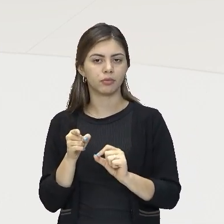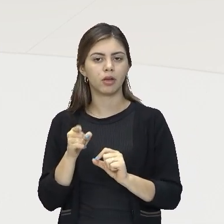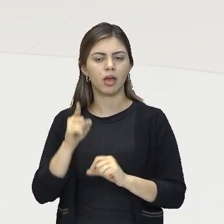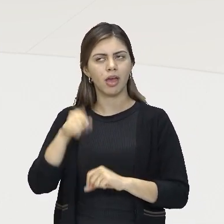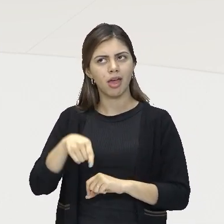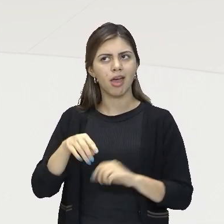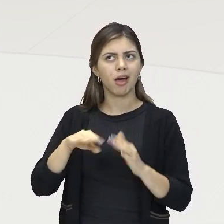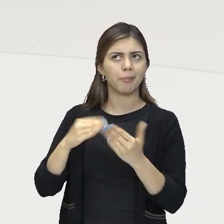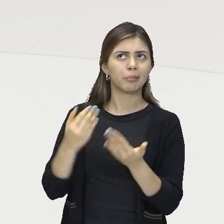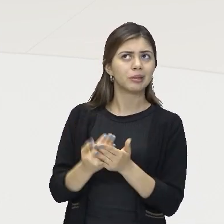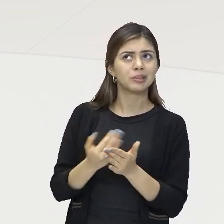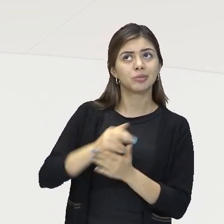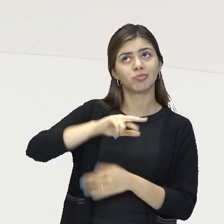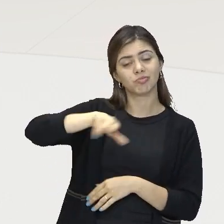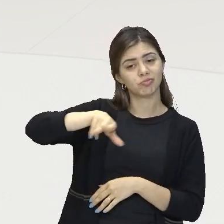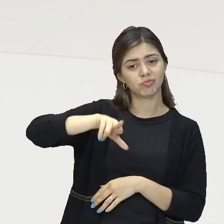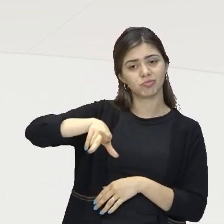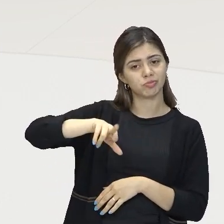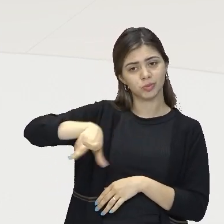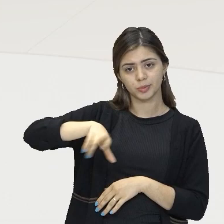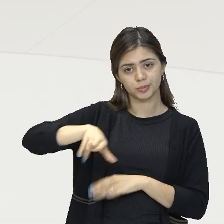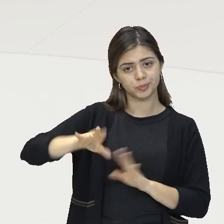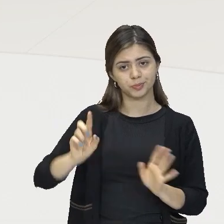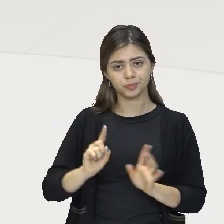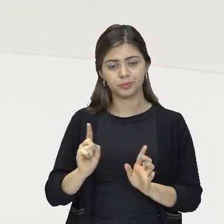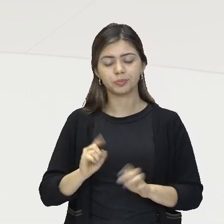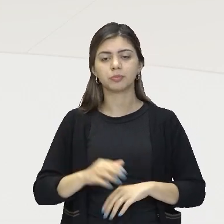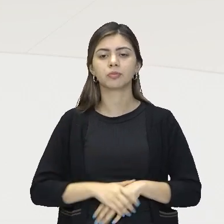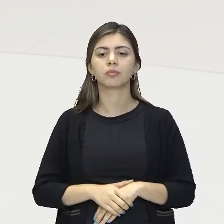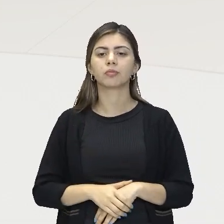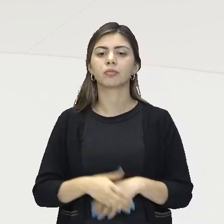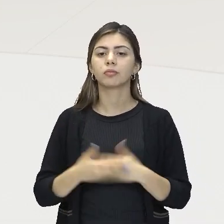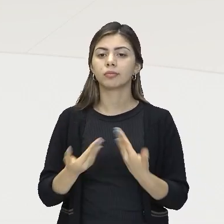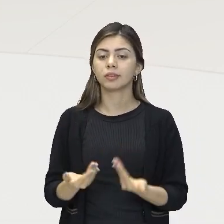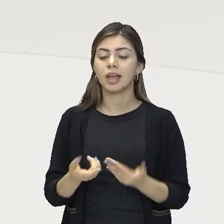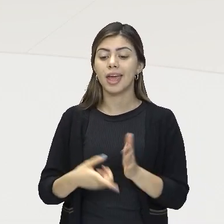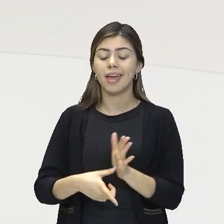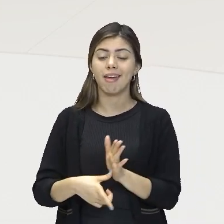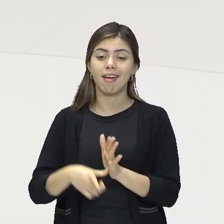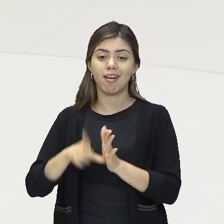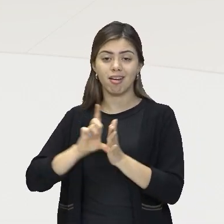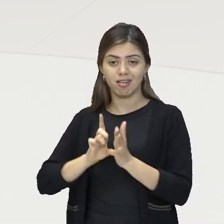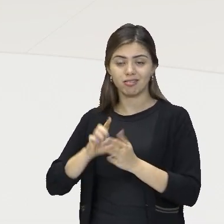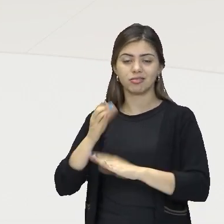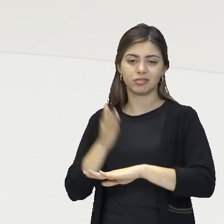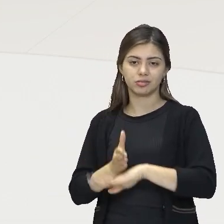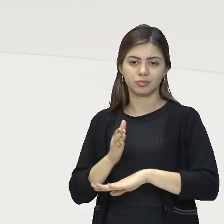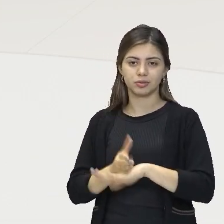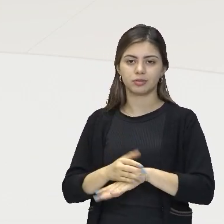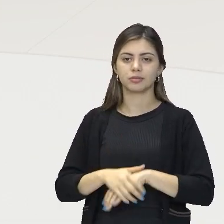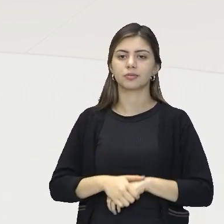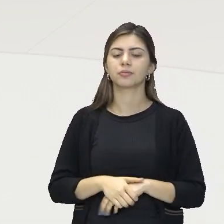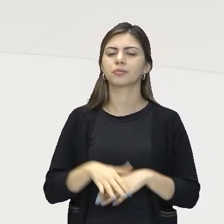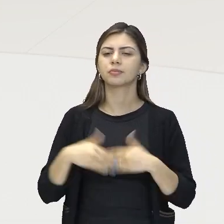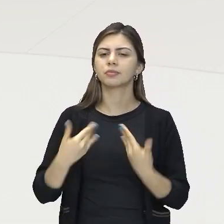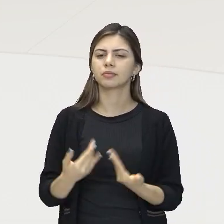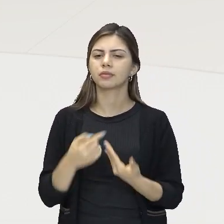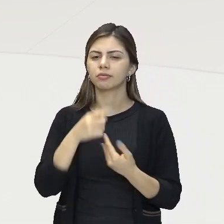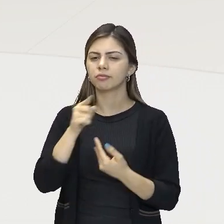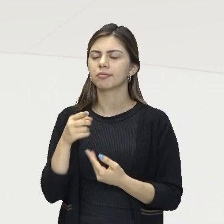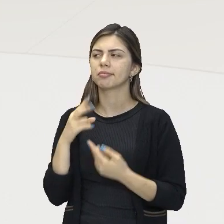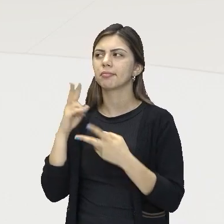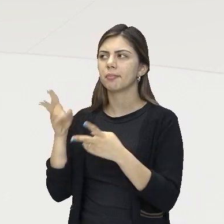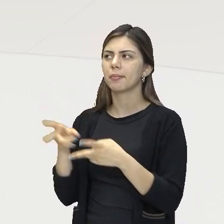uma escola literária, tá bom? Pré-modernismo, está dizendo, algo que aconteceu antes, né? Então, vejam que antes de acontecer